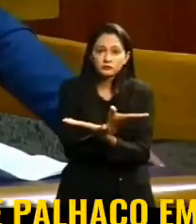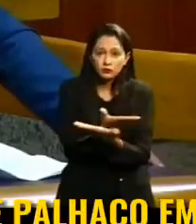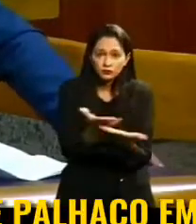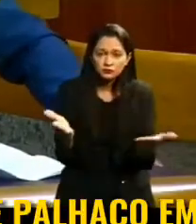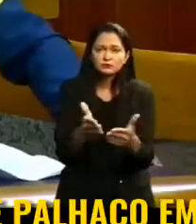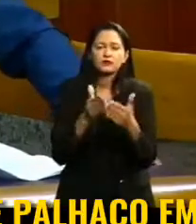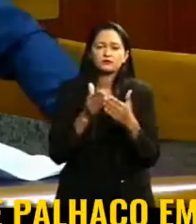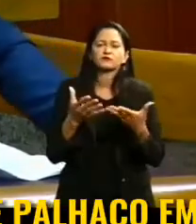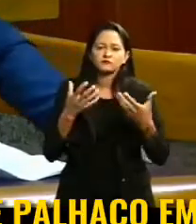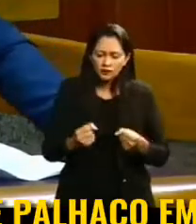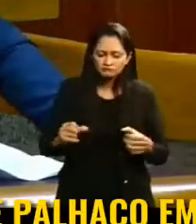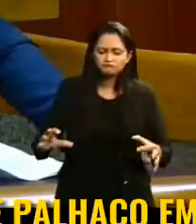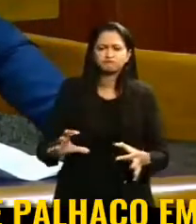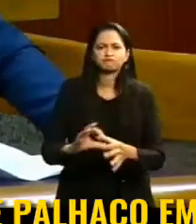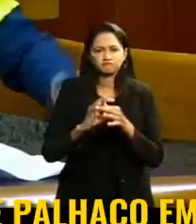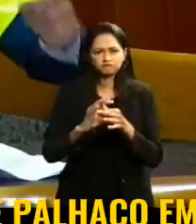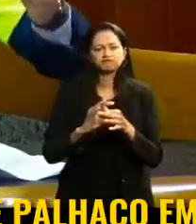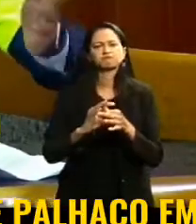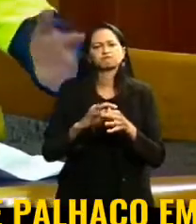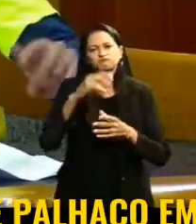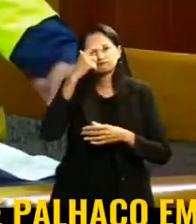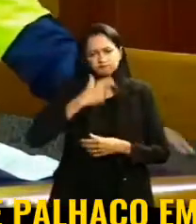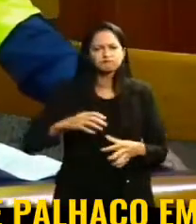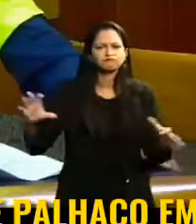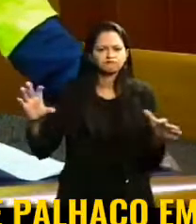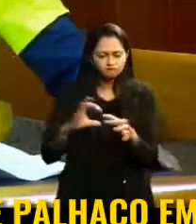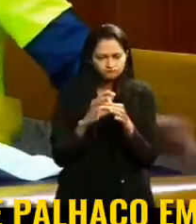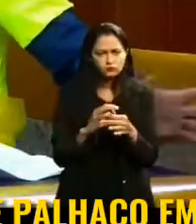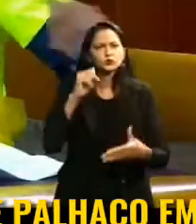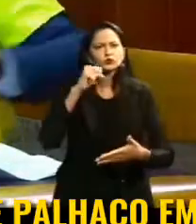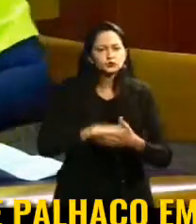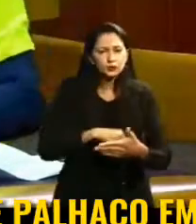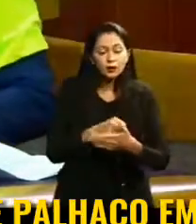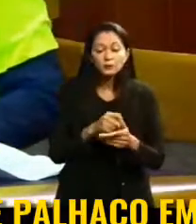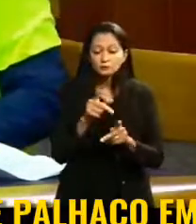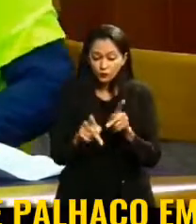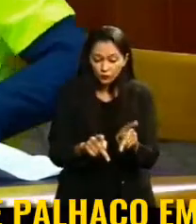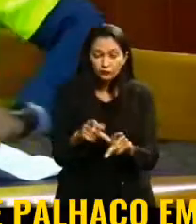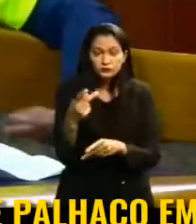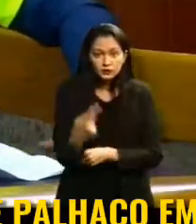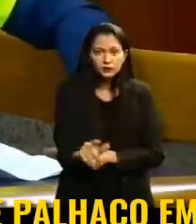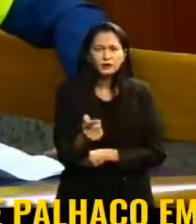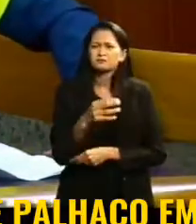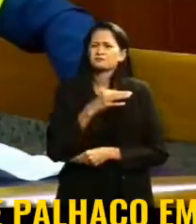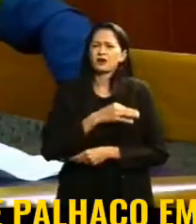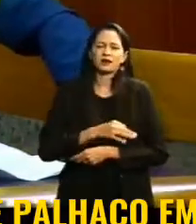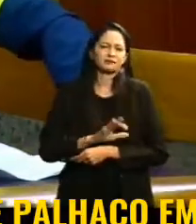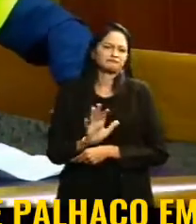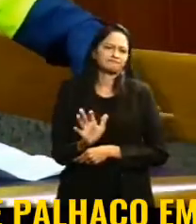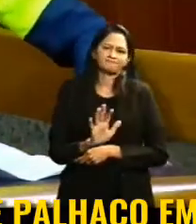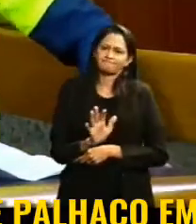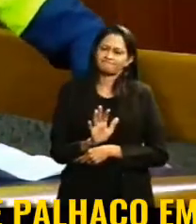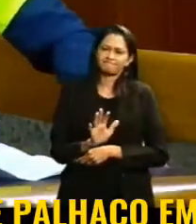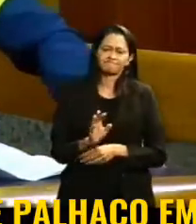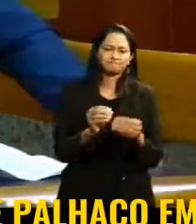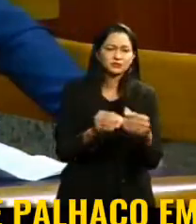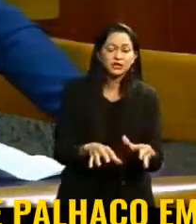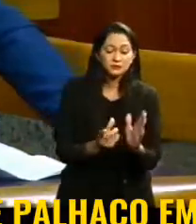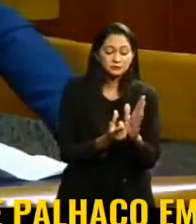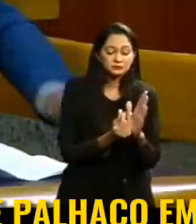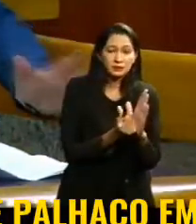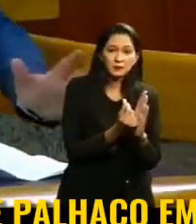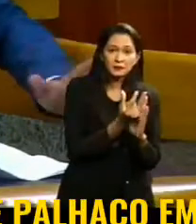se unir com o vereador sargento Novandir. Vamos lutar por isso. O cidadão goianiense não merece isso, não. Teve aumento de